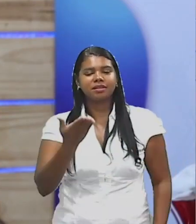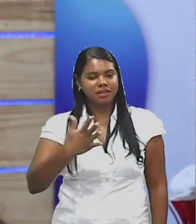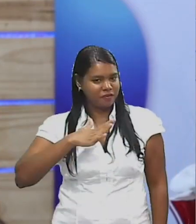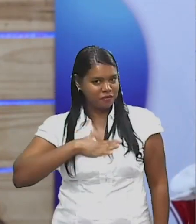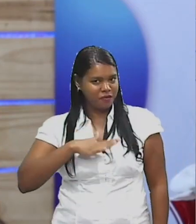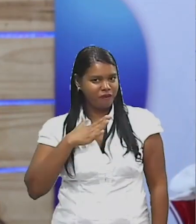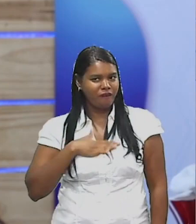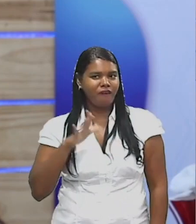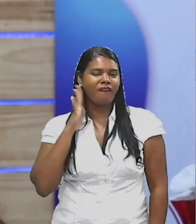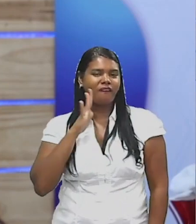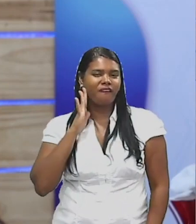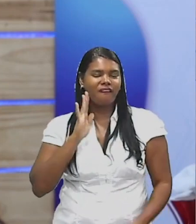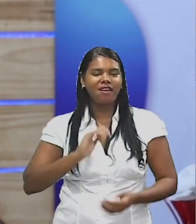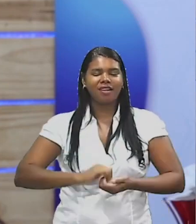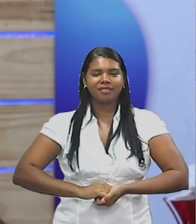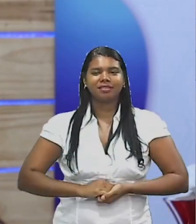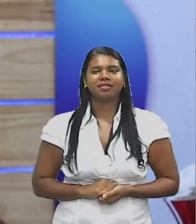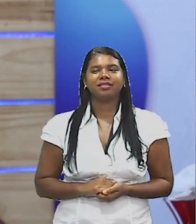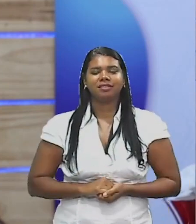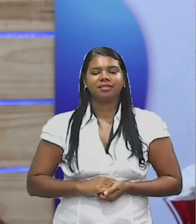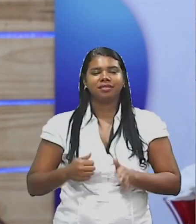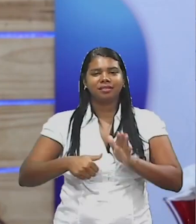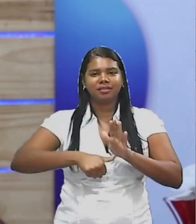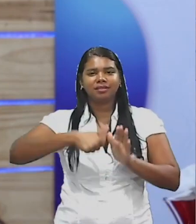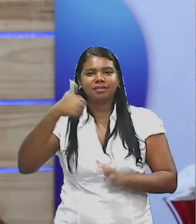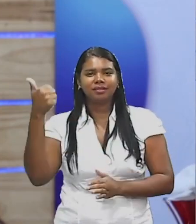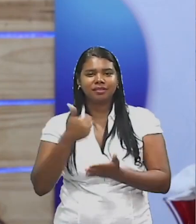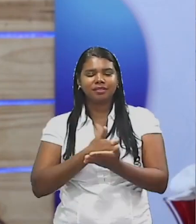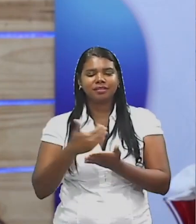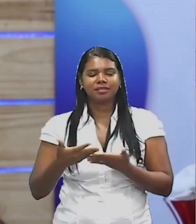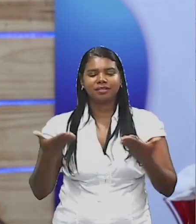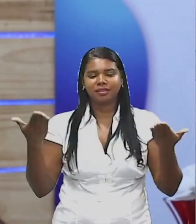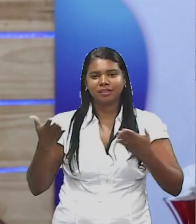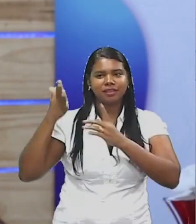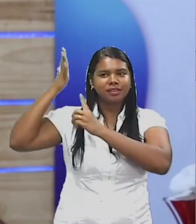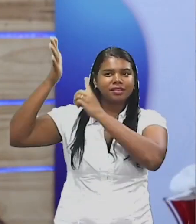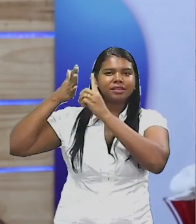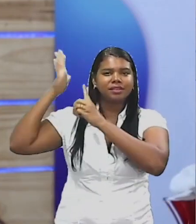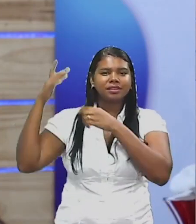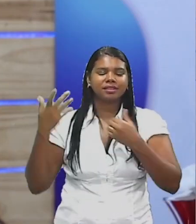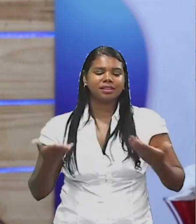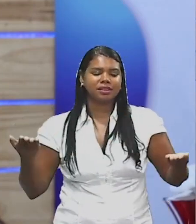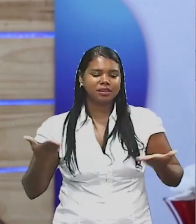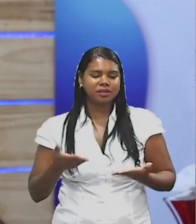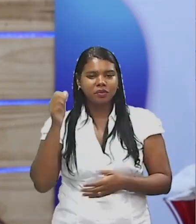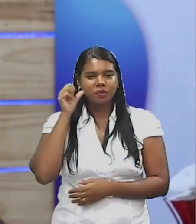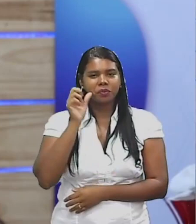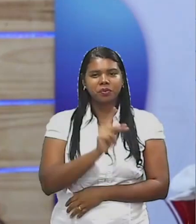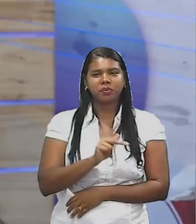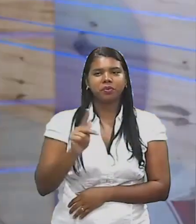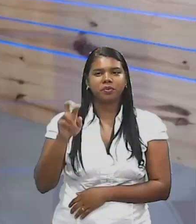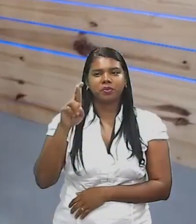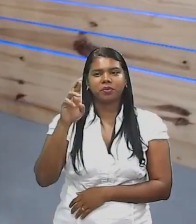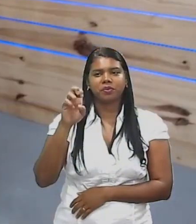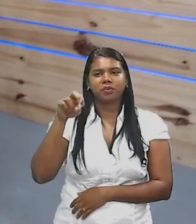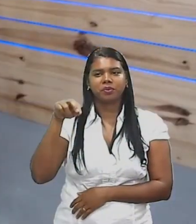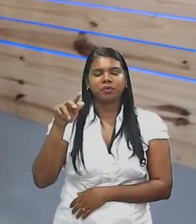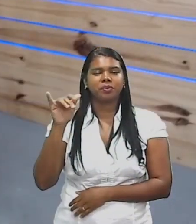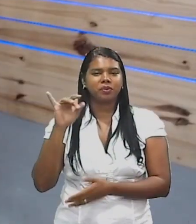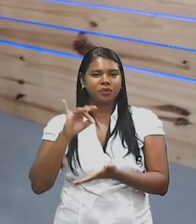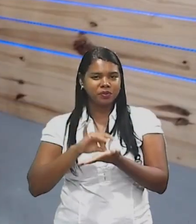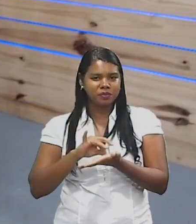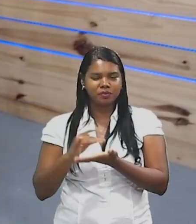gostar bastante, tá? Primeiramente, vamos começar a nossa palestra de hoje, né, com a nossa professora Renata Maciel,